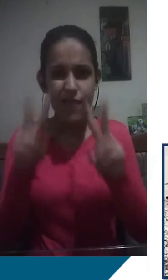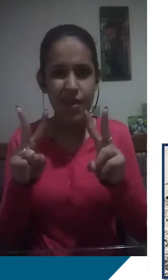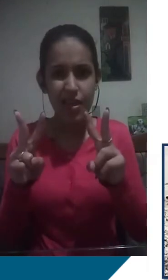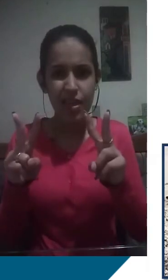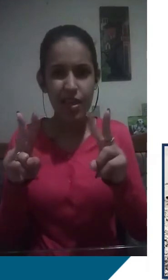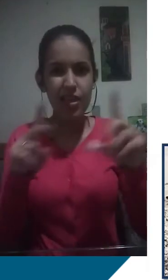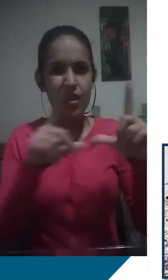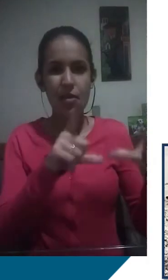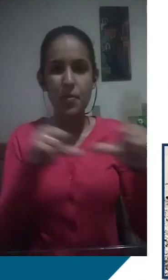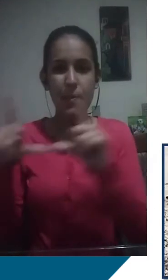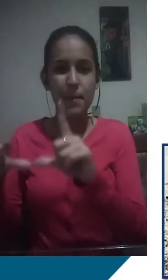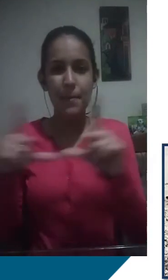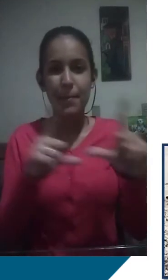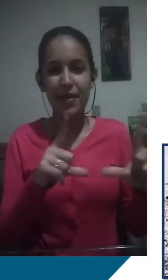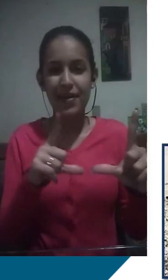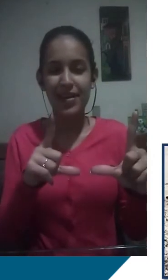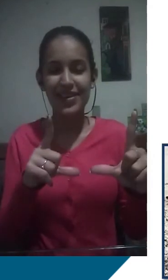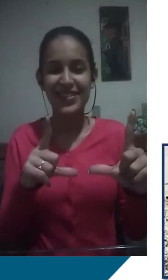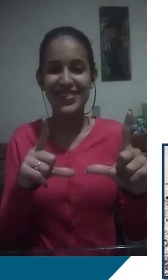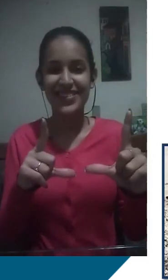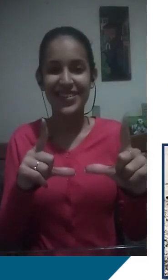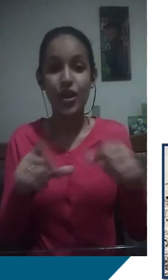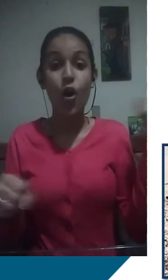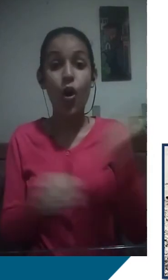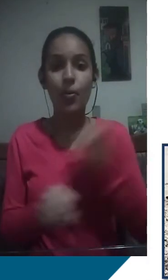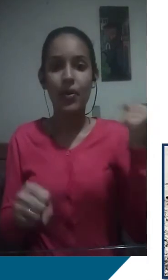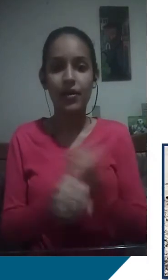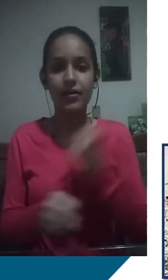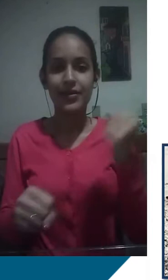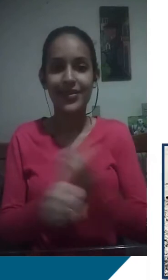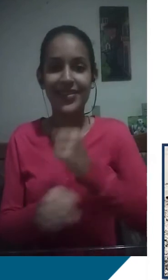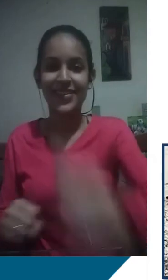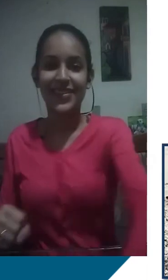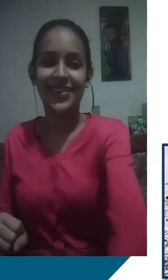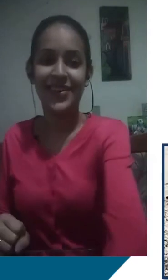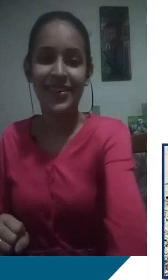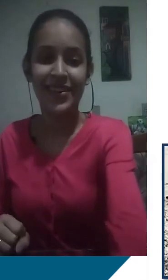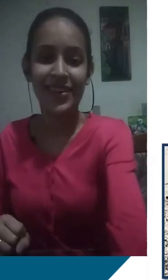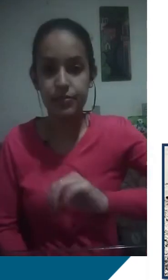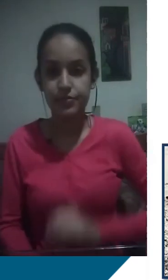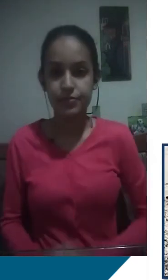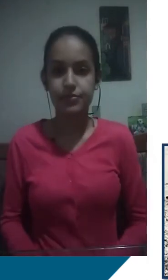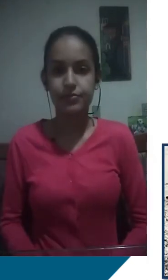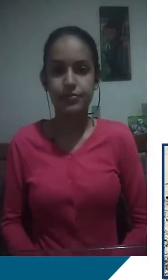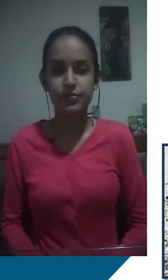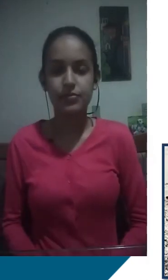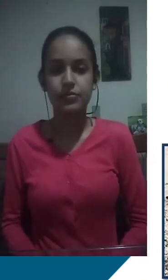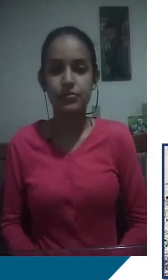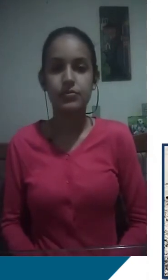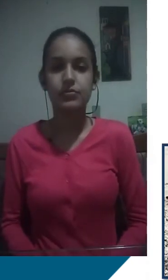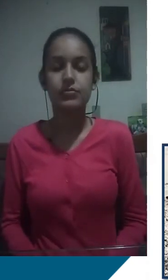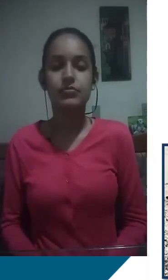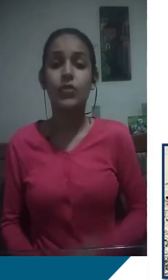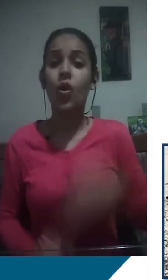Uma estrutura, né, de concreto com vergalhão. O vergalhão é basicamente feito de aço, né? E